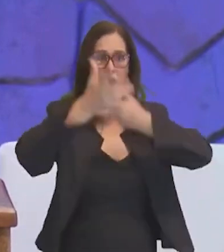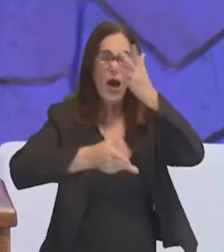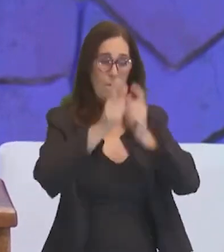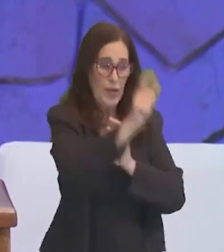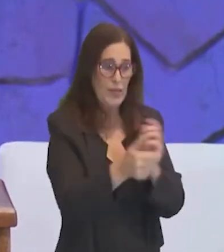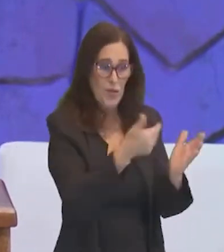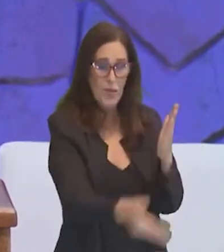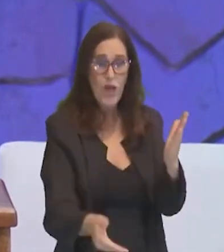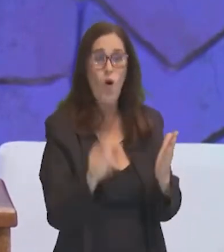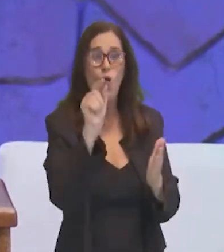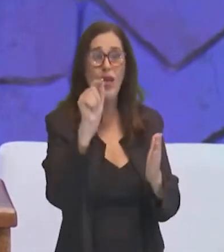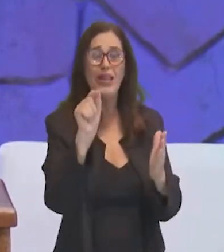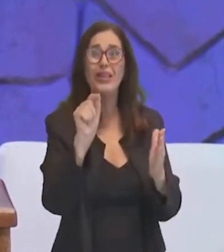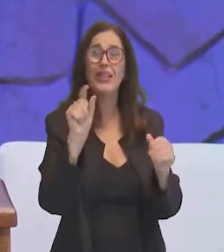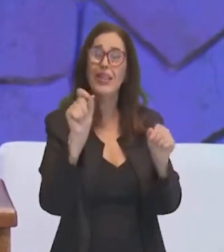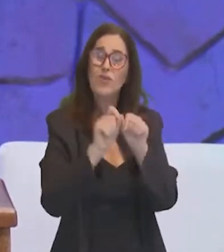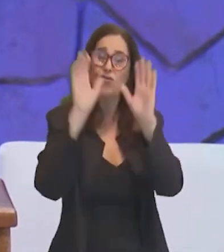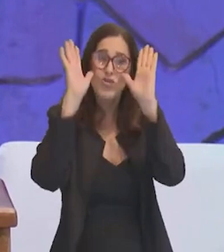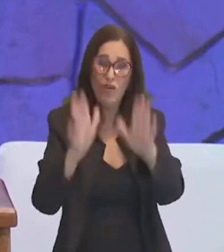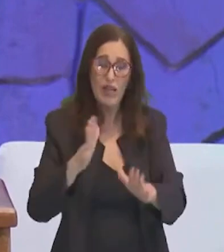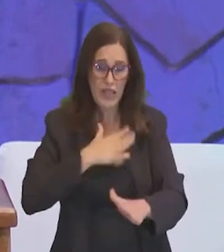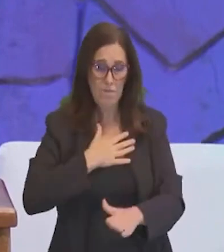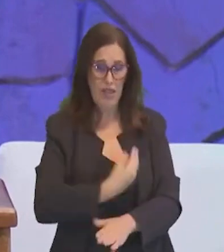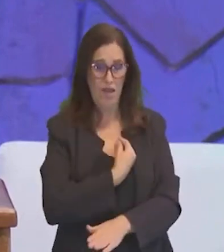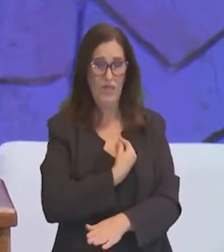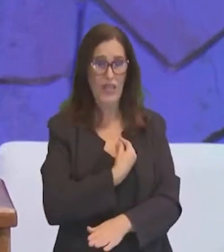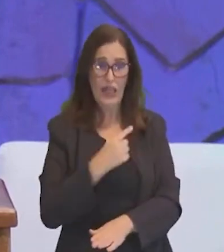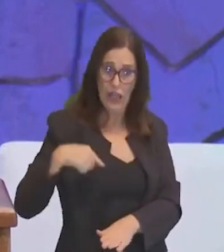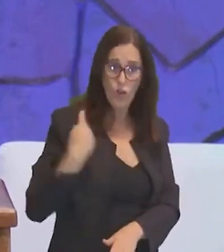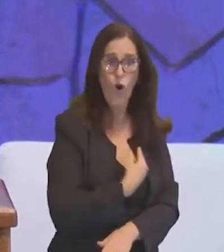perdido sobre o que Deus fez na nossa vida.